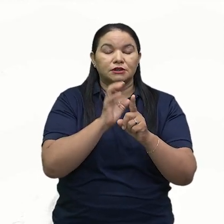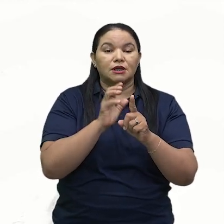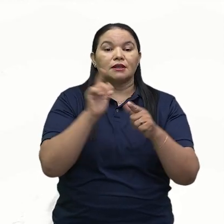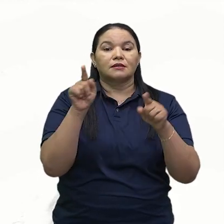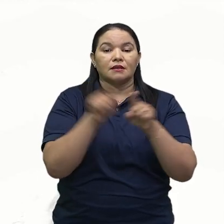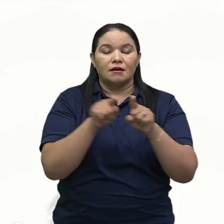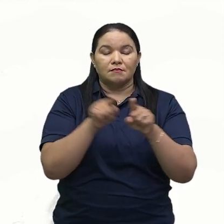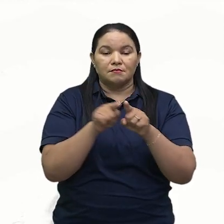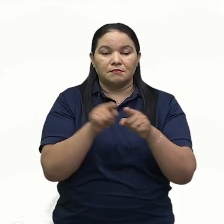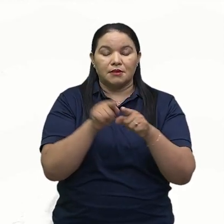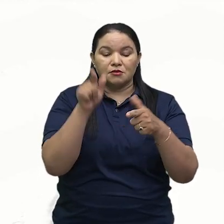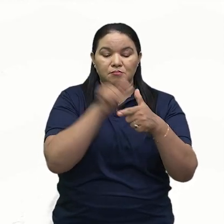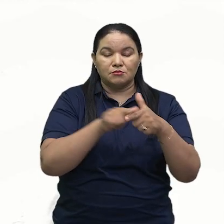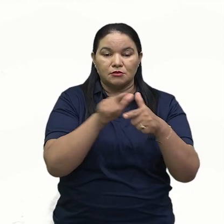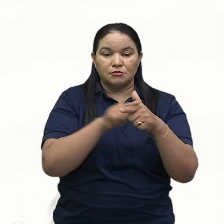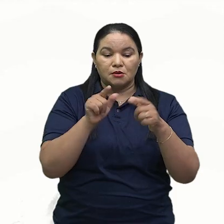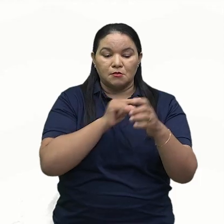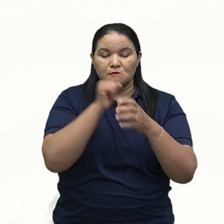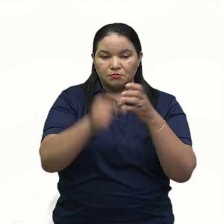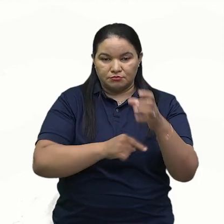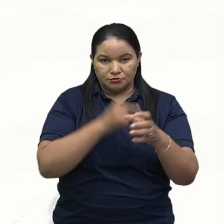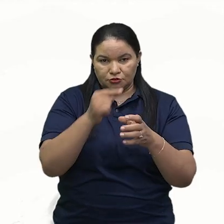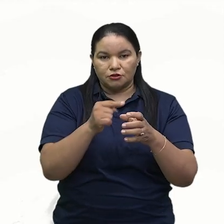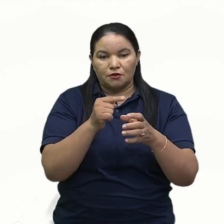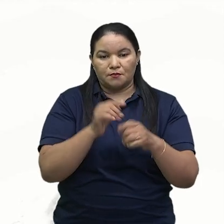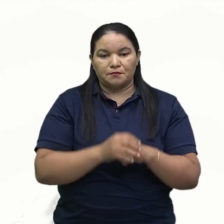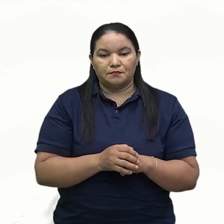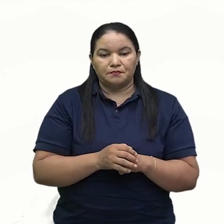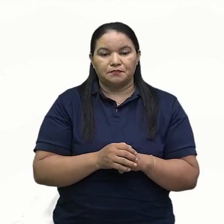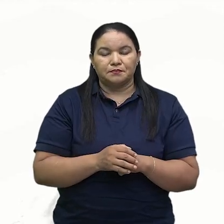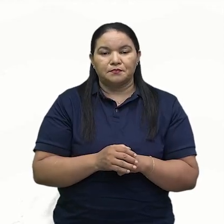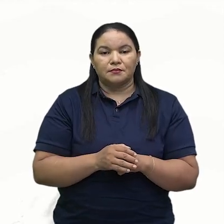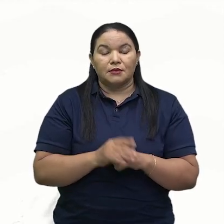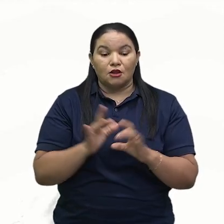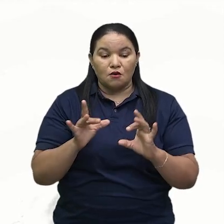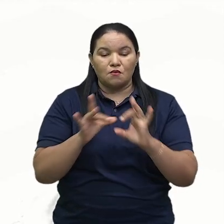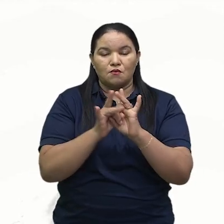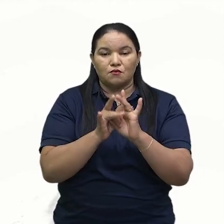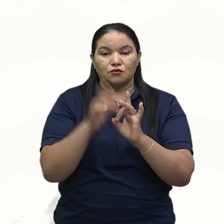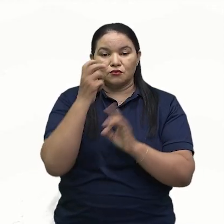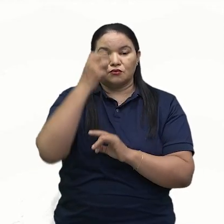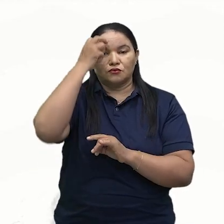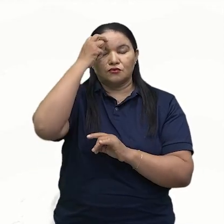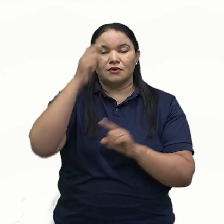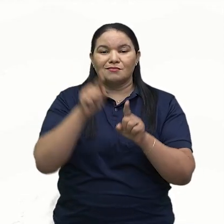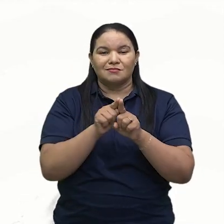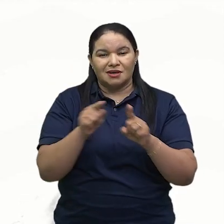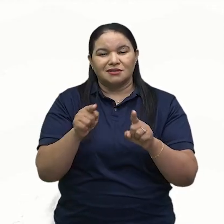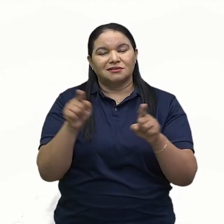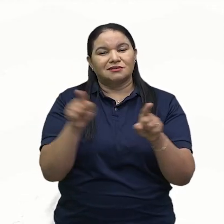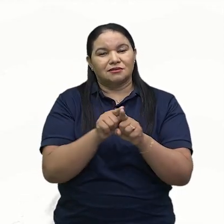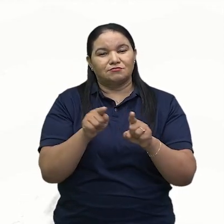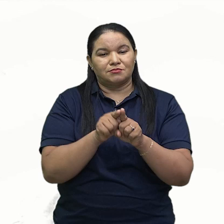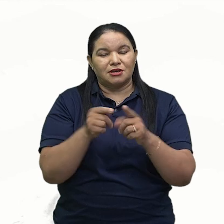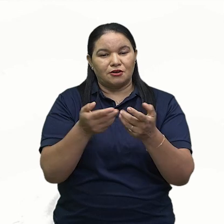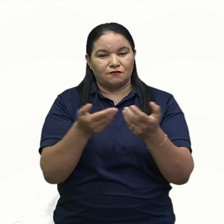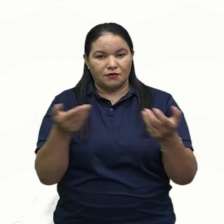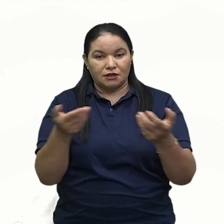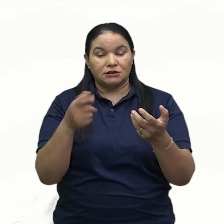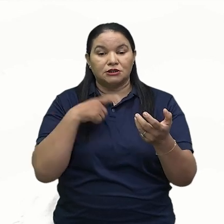uma crise global, tá bom? Ela une culturas, mas também afasta, tá? Nós temos a